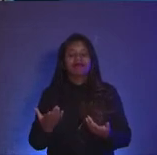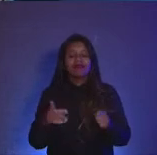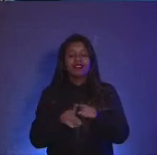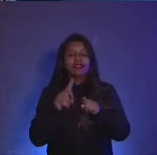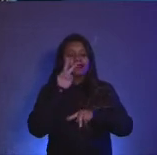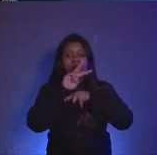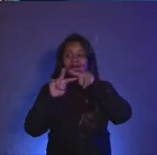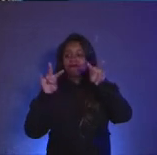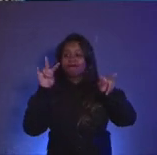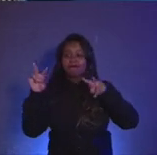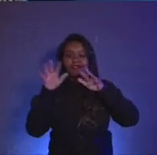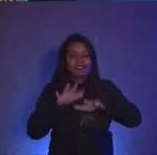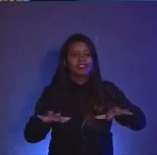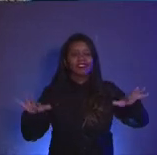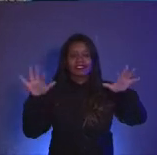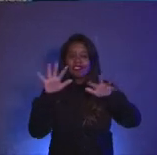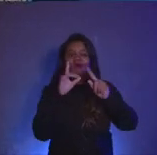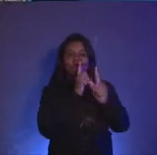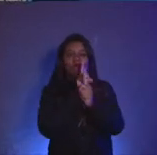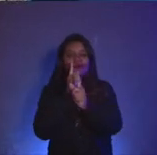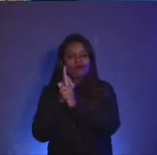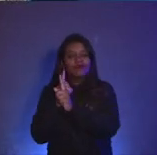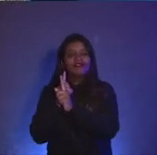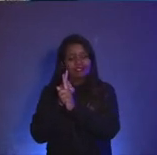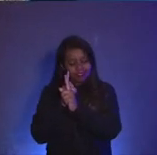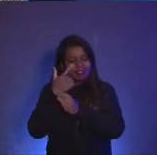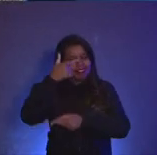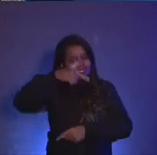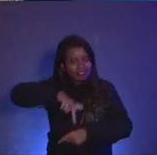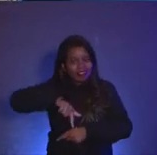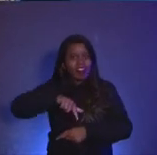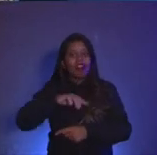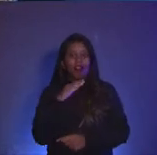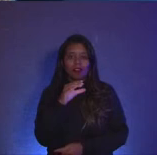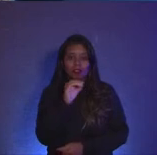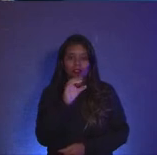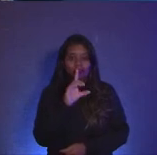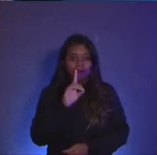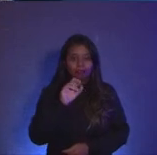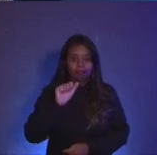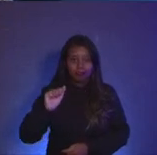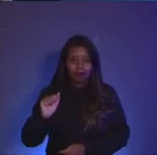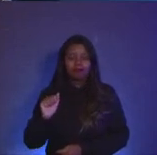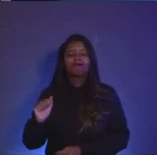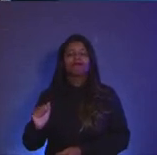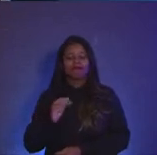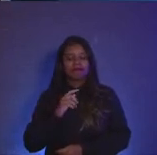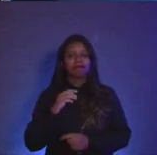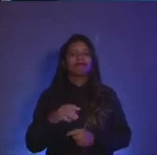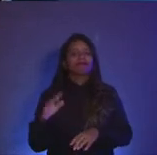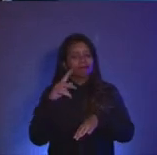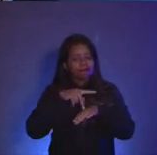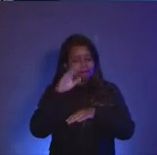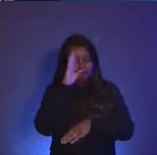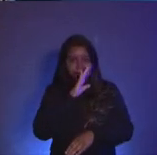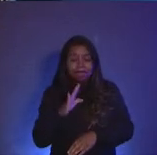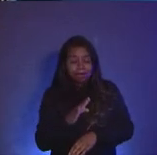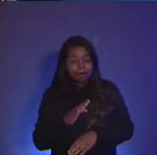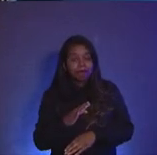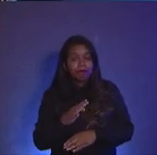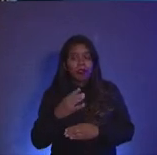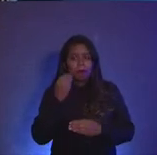esses parceiros de novo no CODA para a gente fazer um evento de comemoração, porque vai ser um evento muito importante para a gente falar de transparência